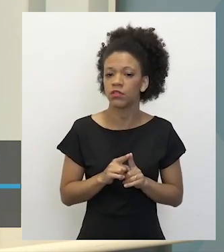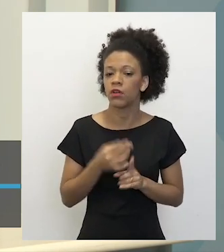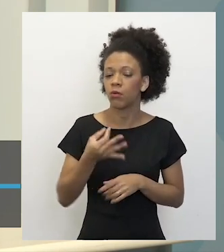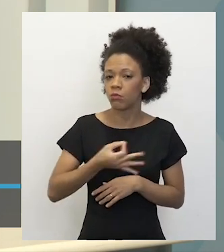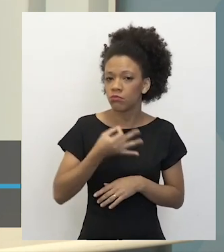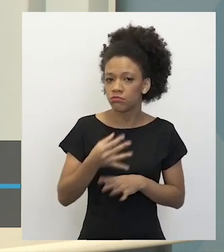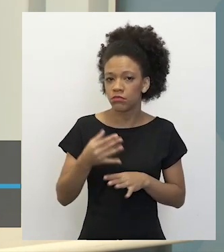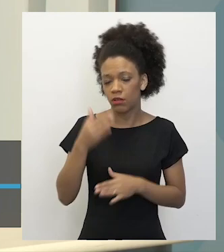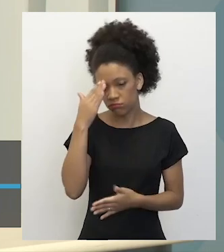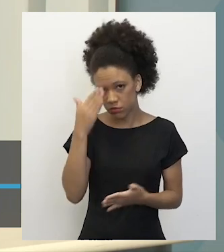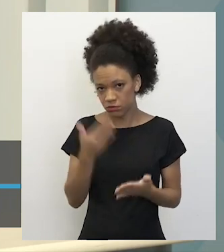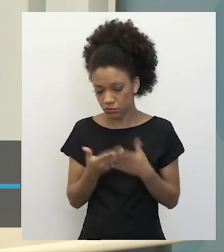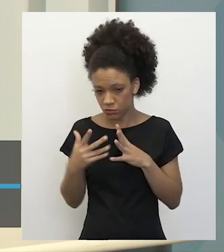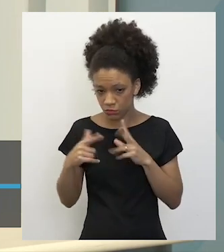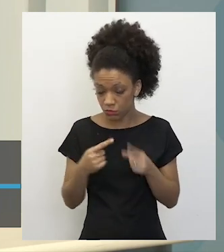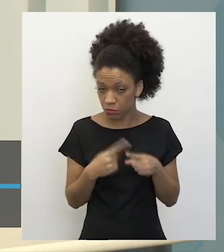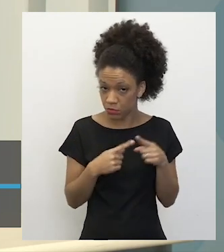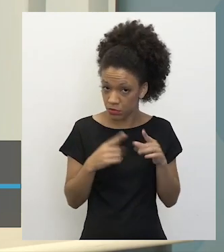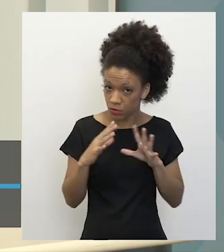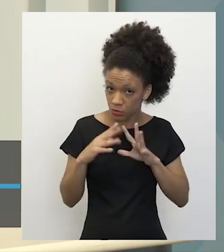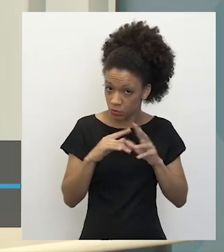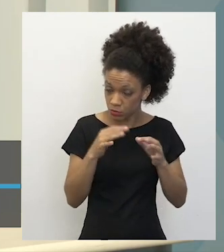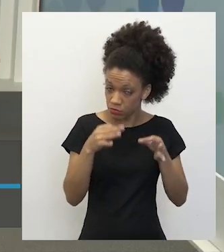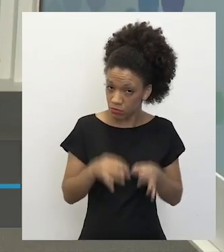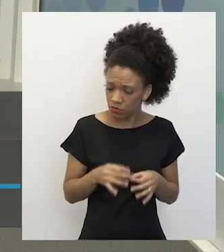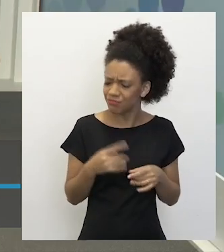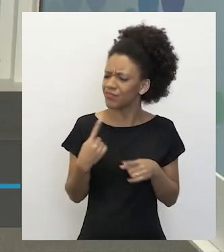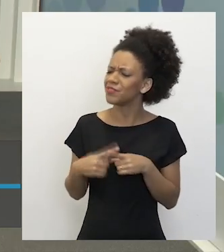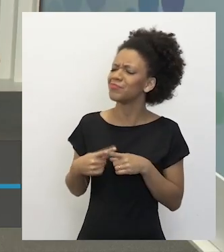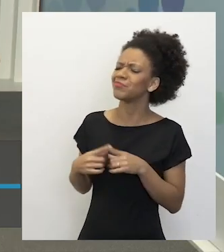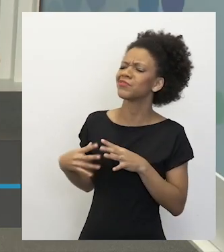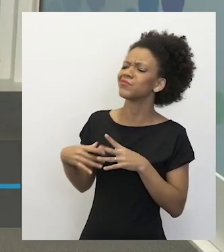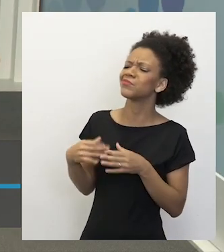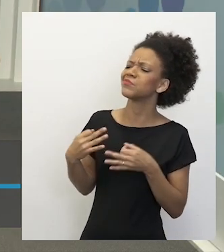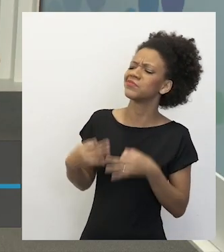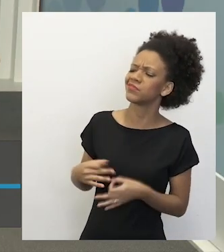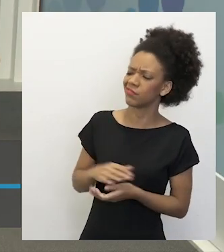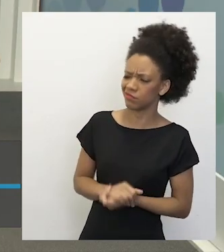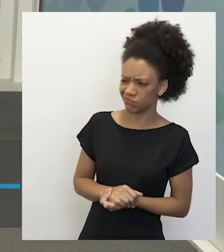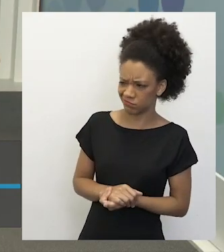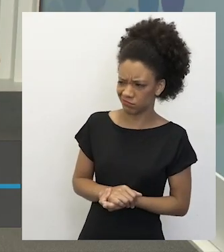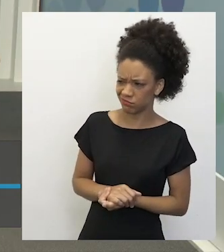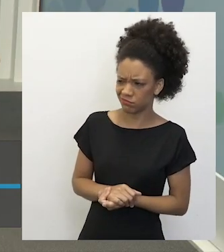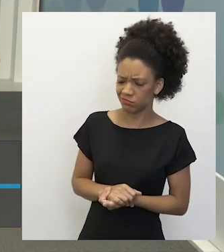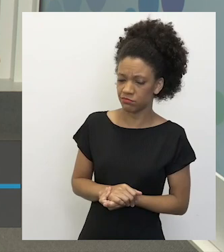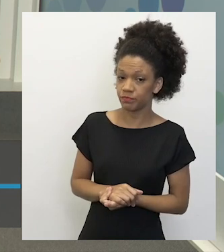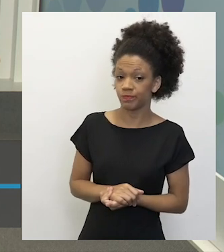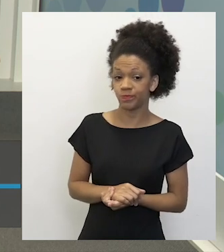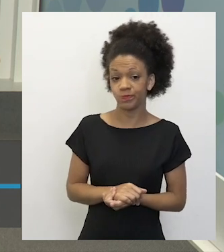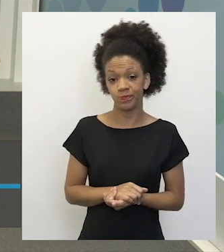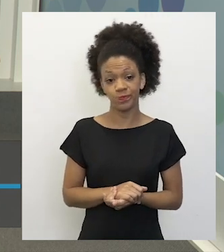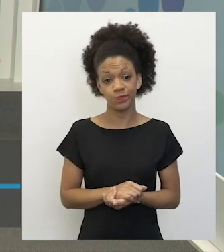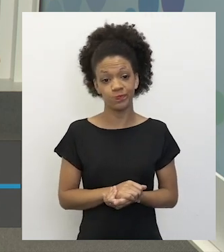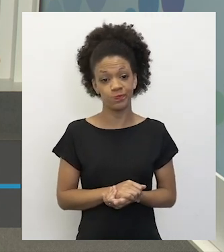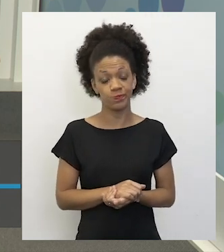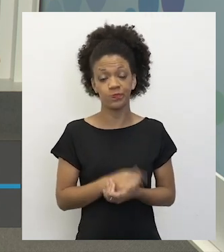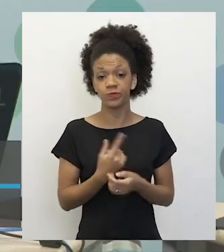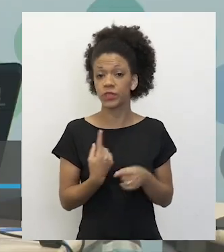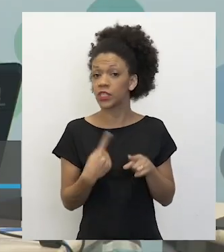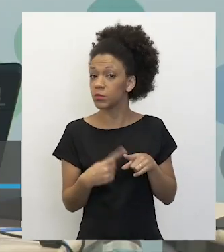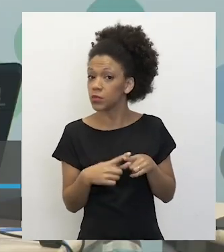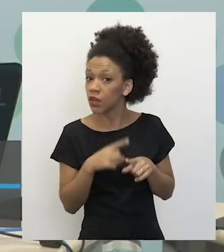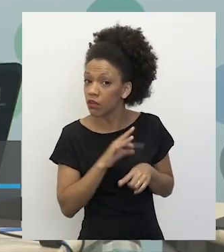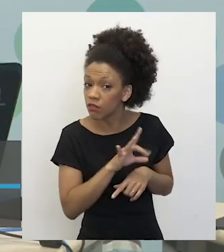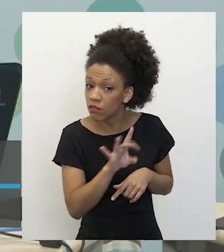todos, porque todos estavam certos. Isso, e por que todos estavam certos, né? Porque cada